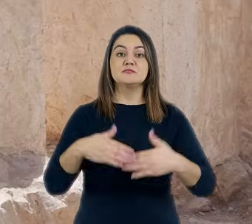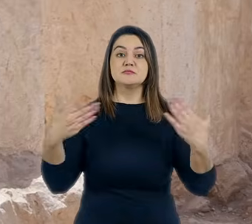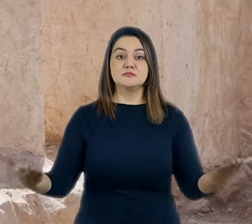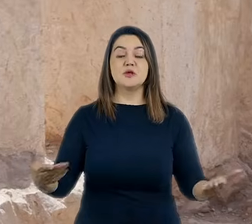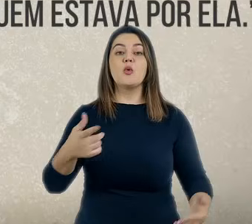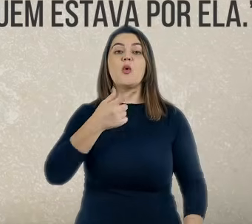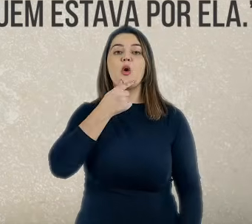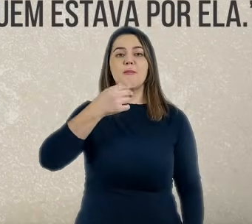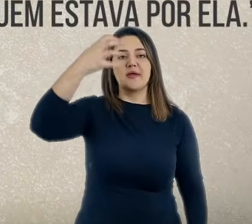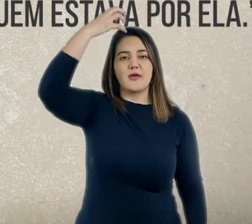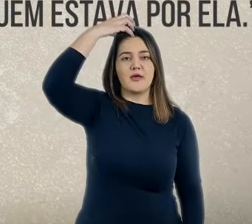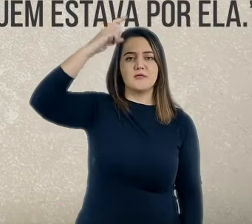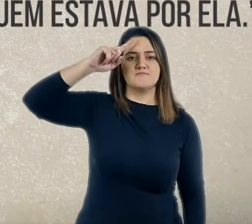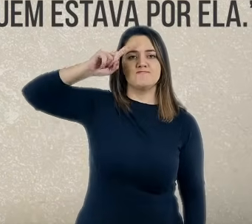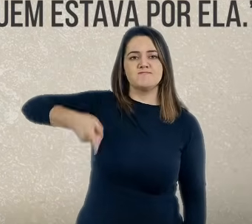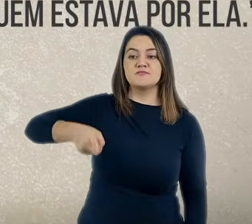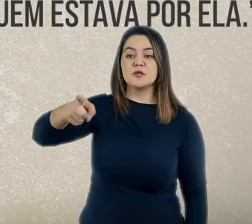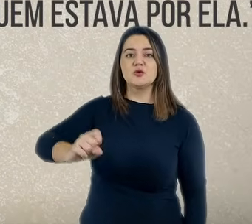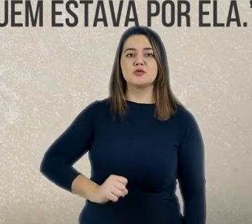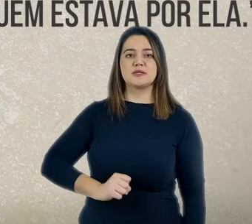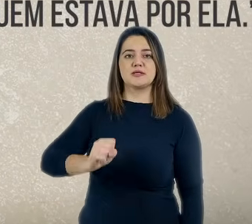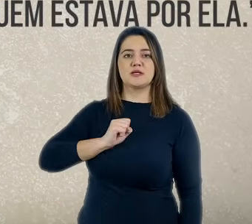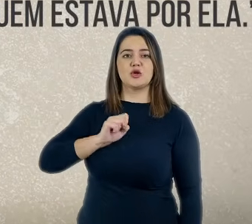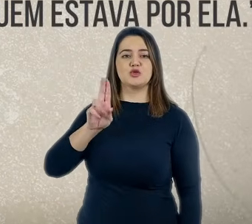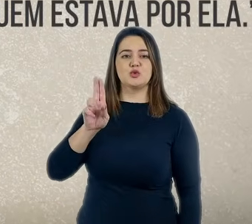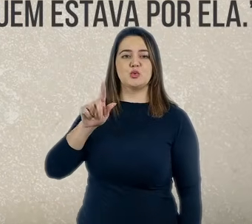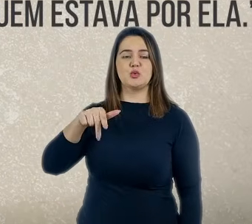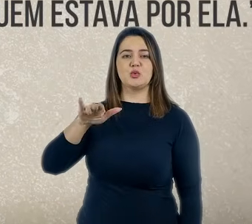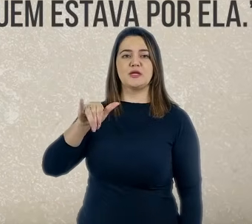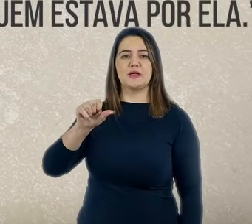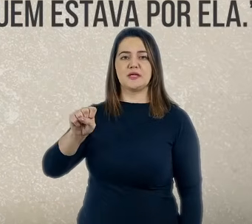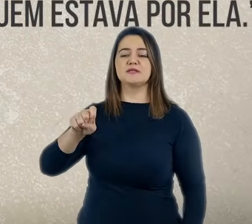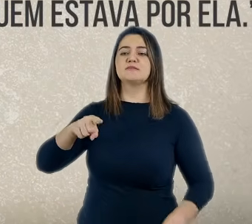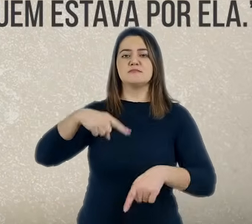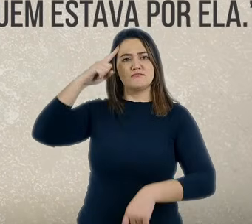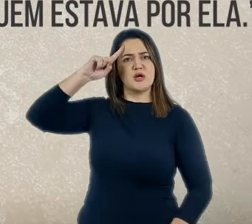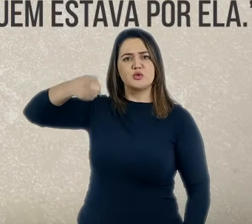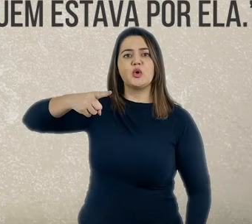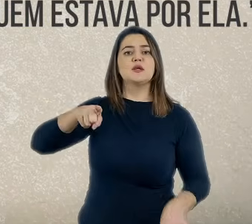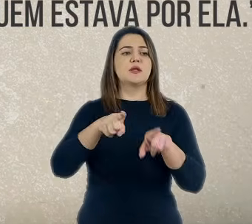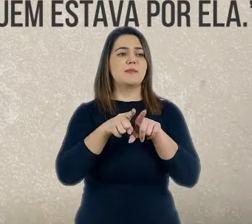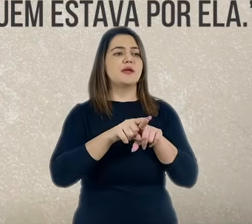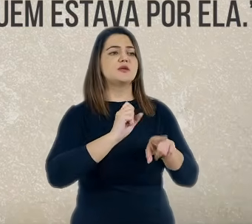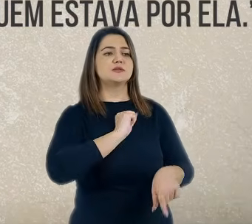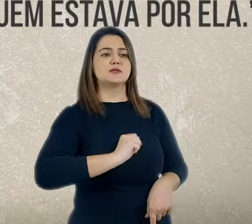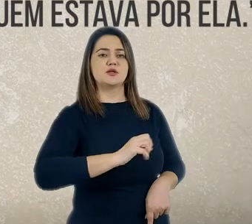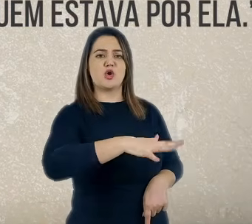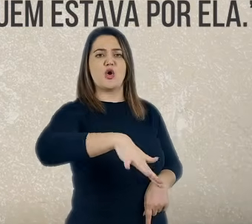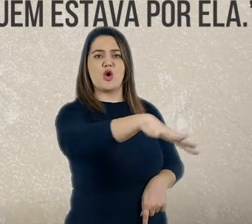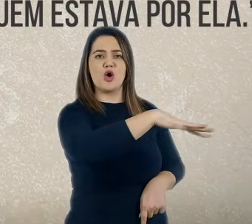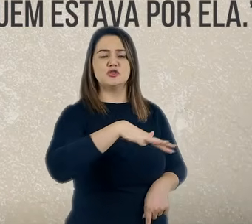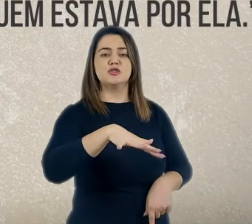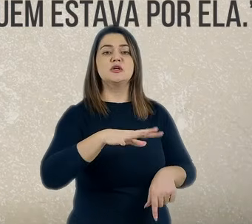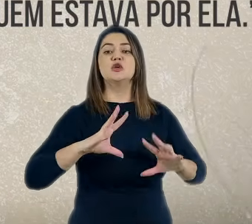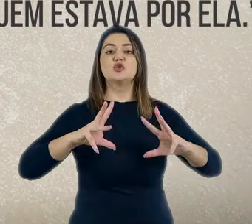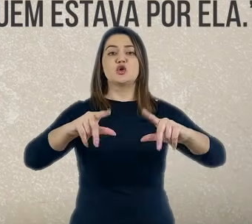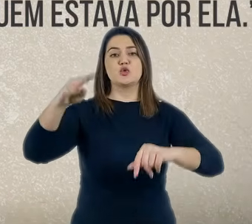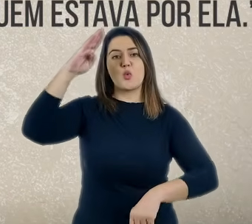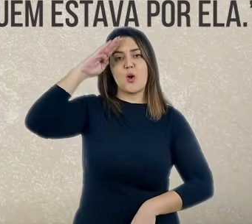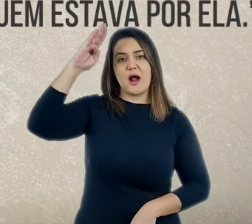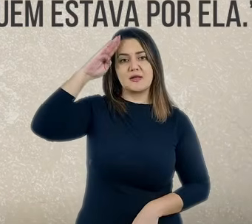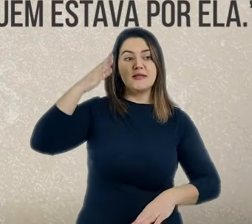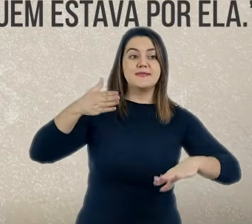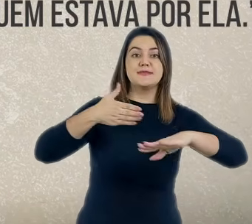atenção. Então o rei ordenou ao sumo sacerdote Ilquias, aos sacerdotes da segunda ordem e aos guardas da